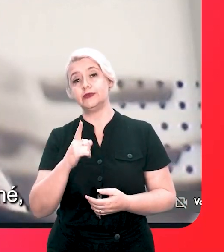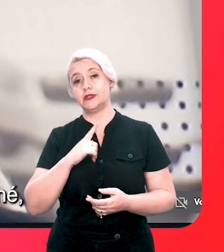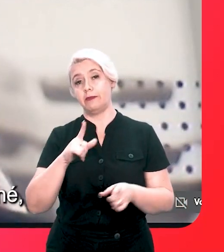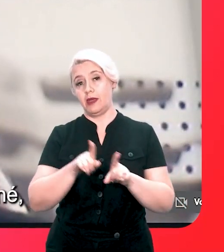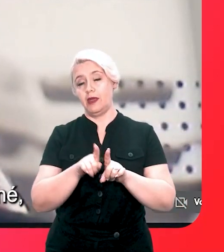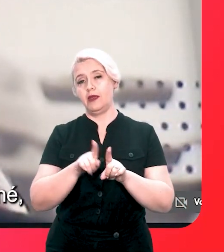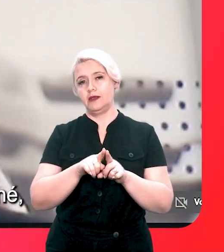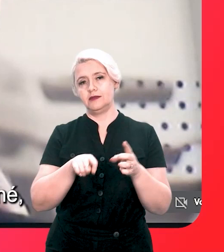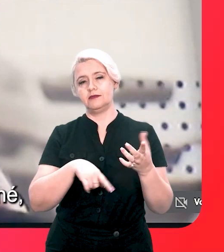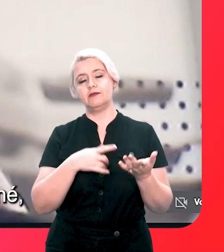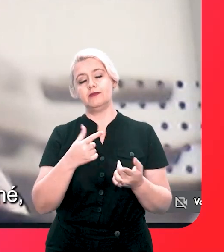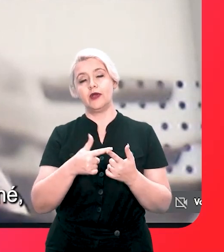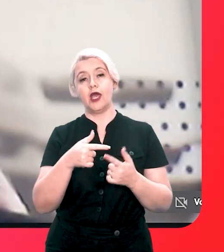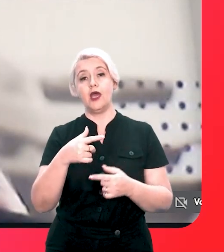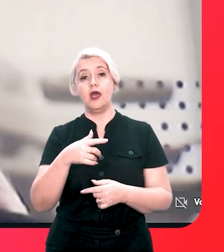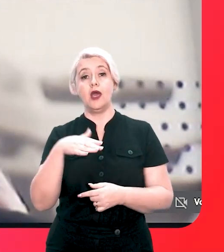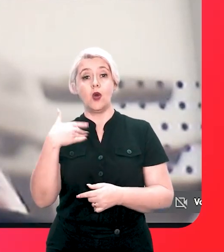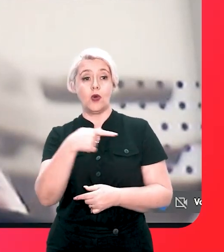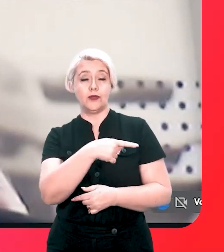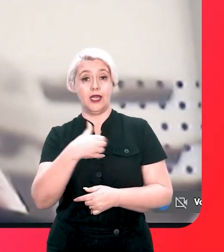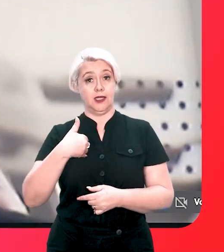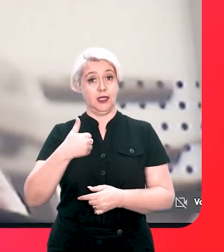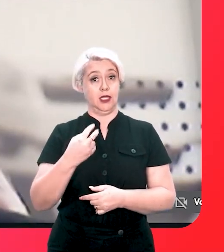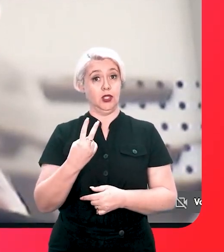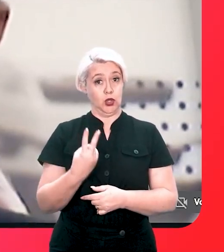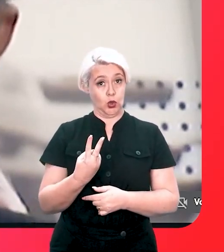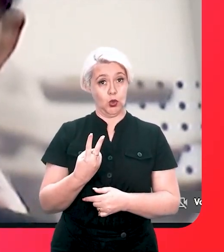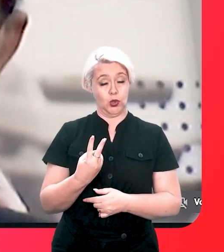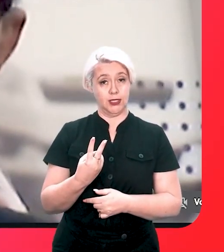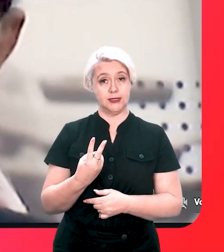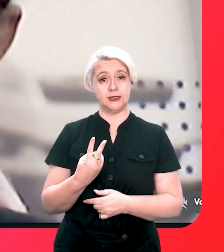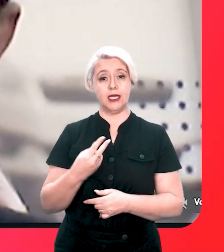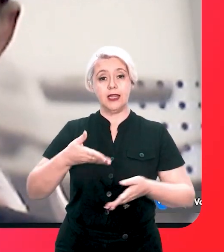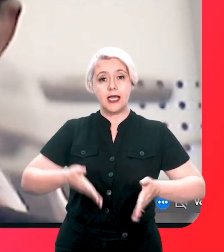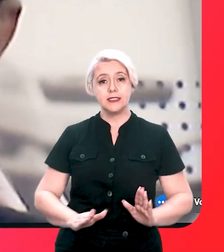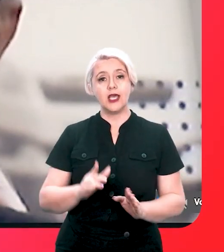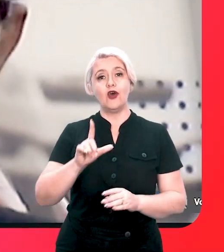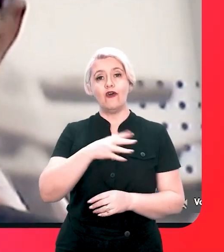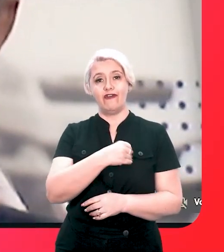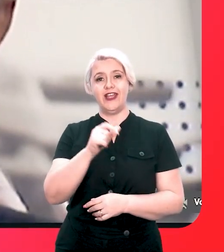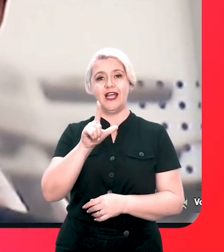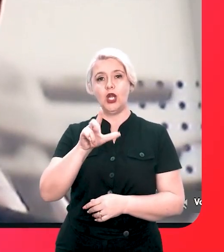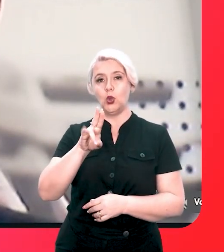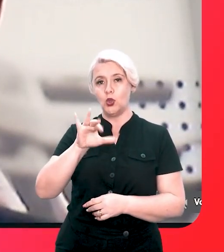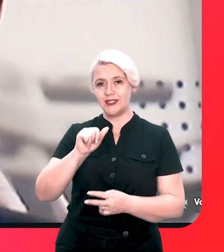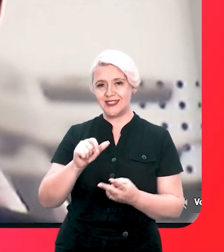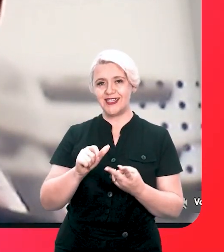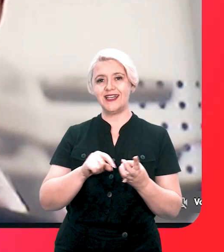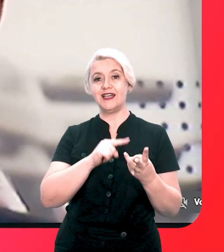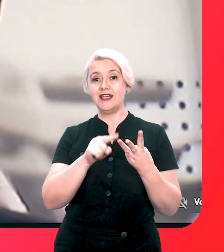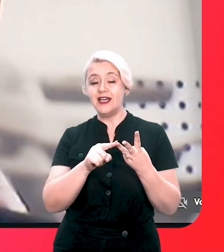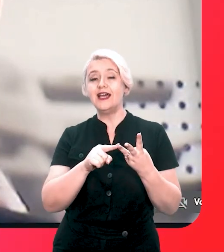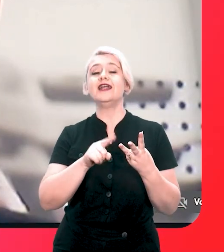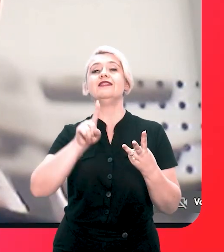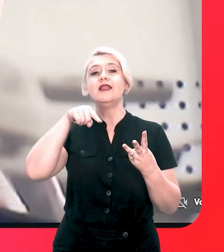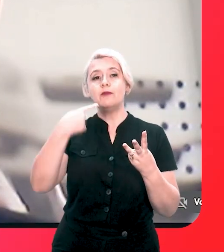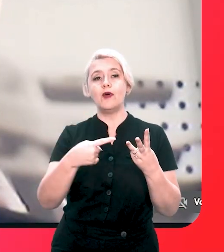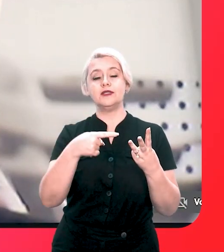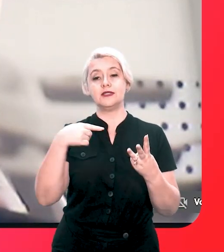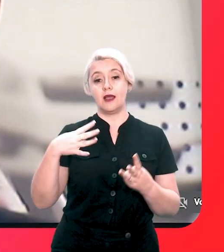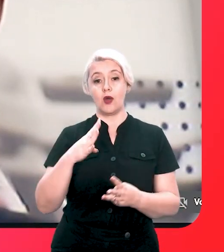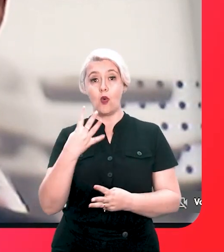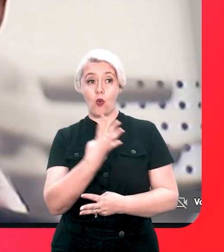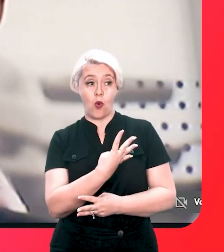quando ele tinha 2 anos, já nasceu a Lúcia, e quando ele tinha 4 anos, nasceu o André,